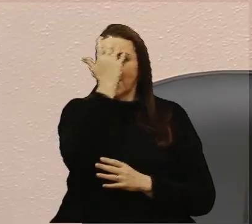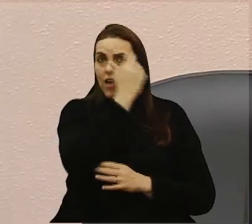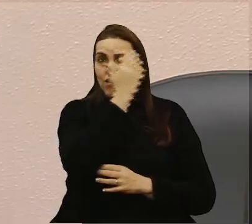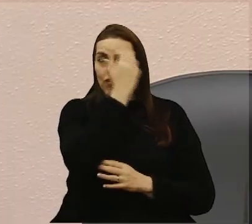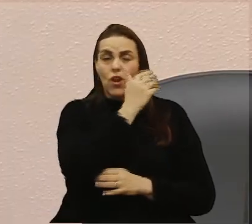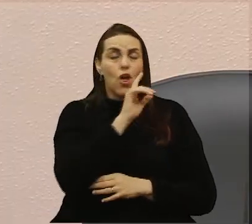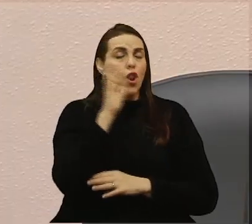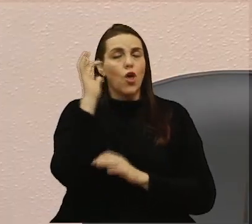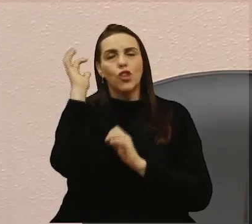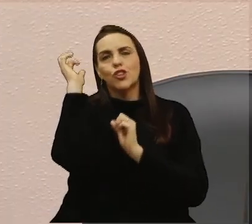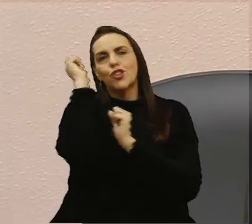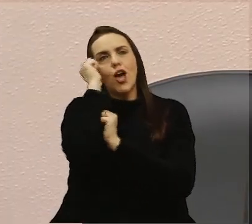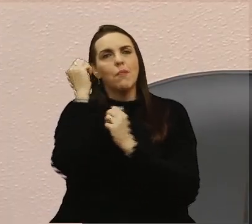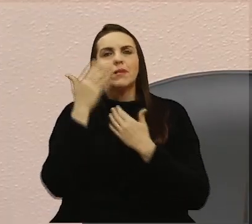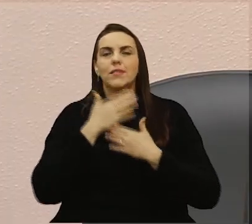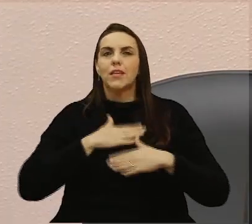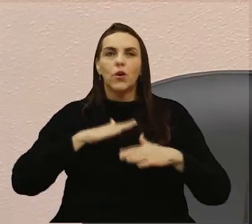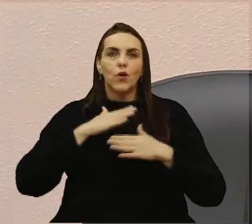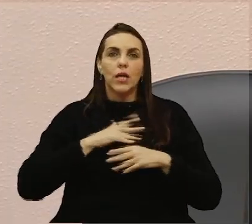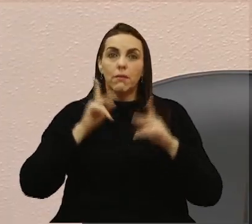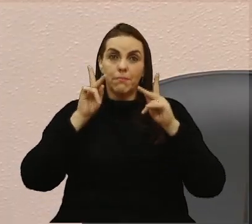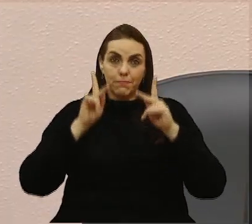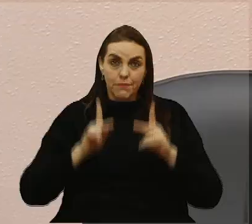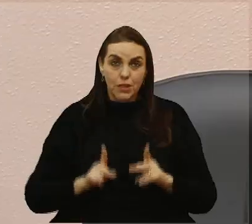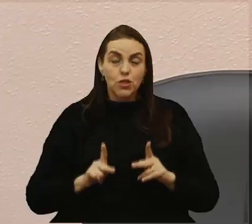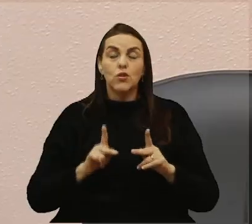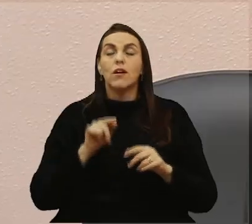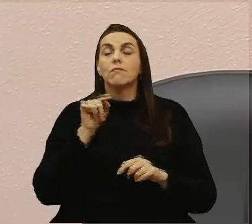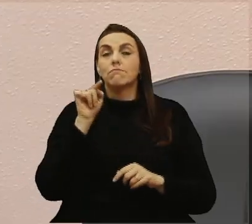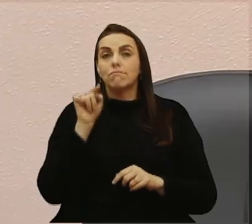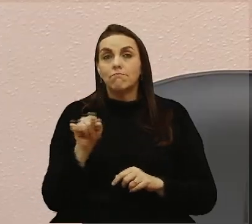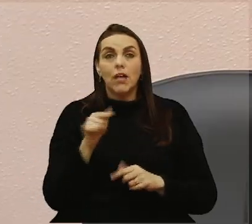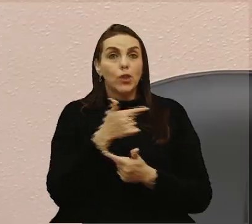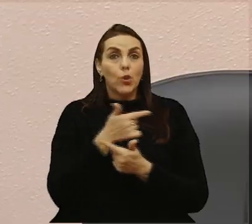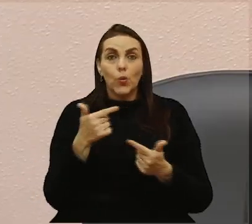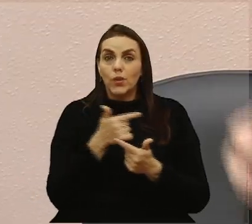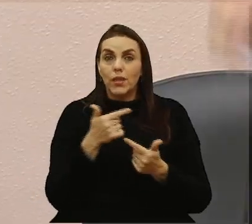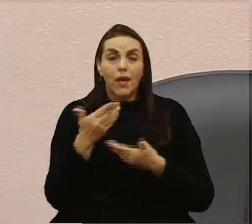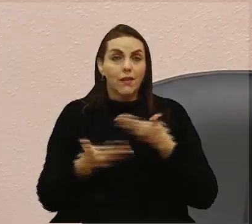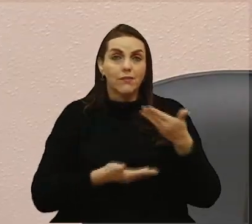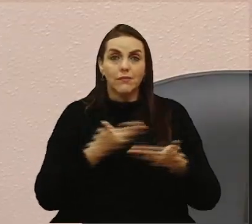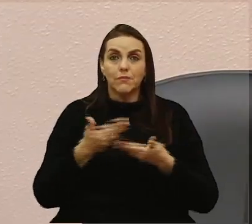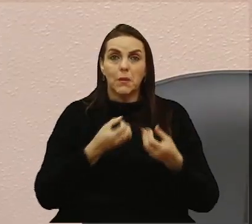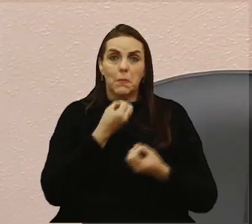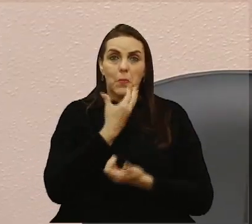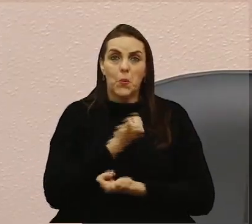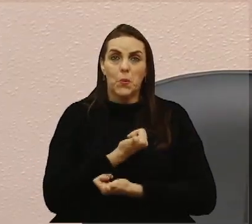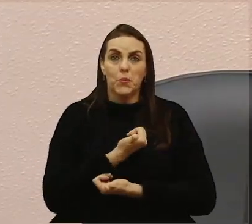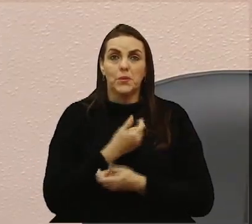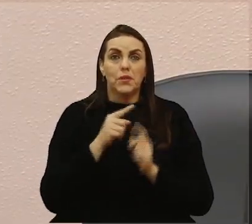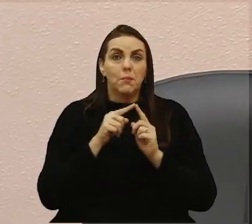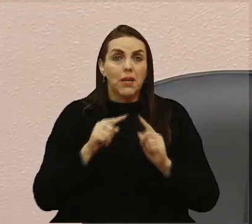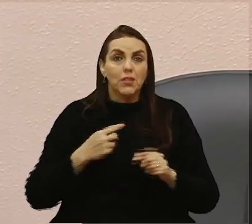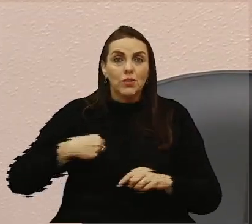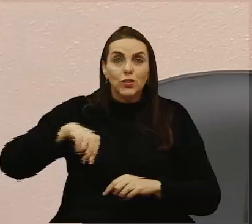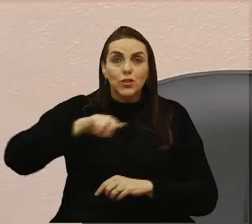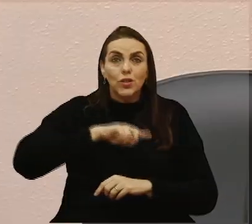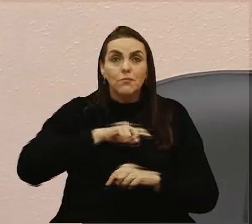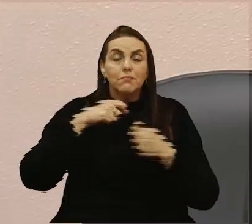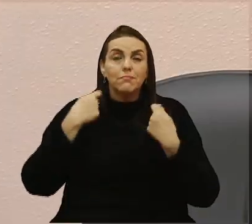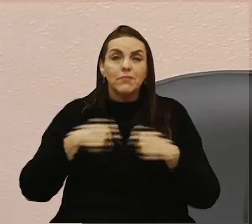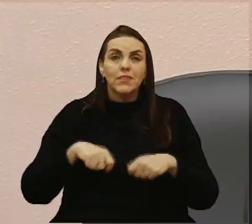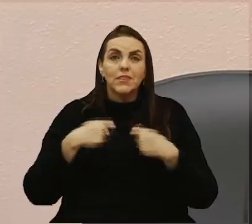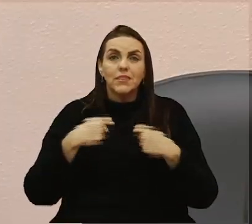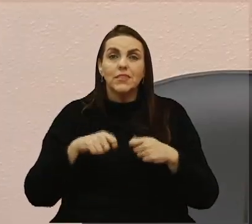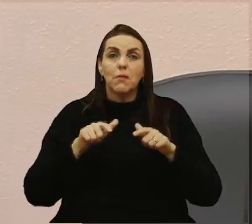não dorme tranquilo em saber que pessoas não têm atendimento adequado. Mas nós precisamos